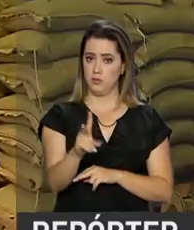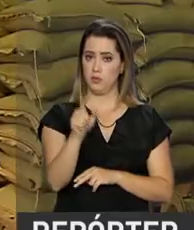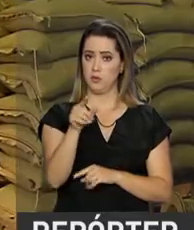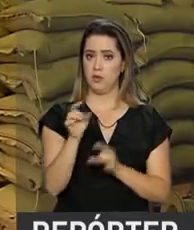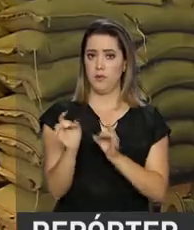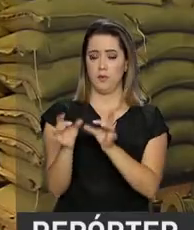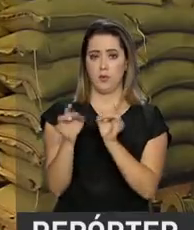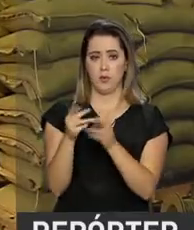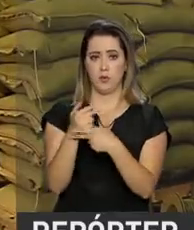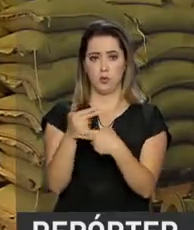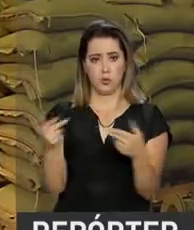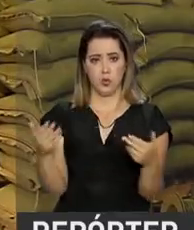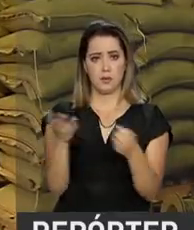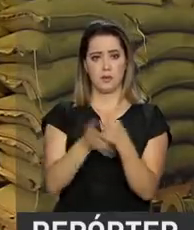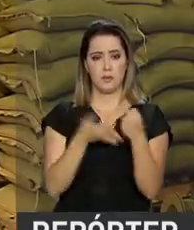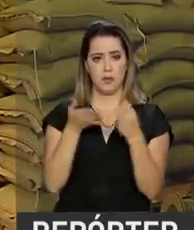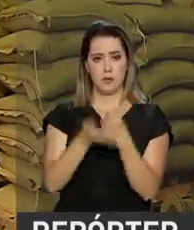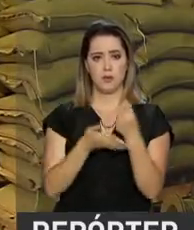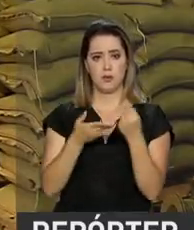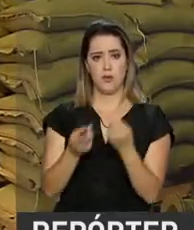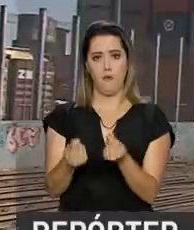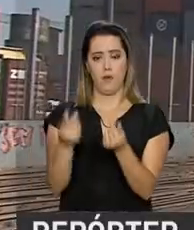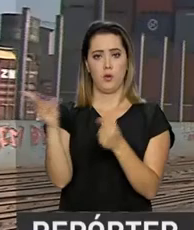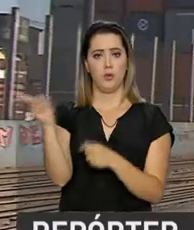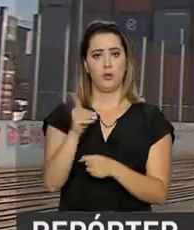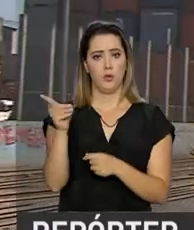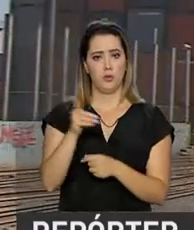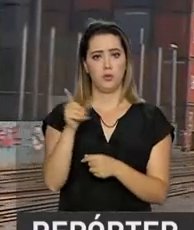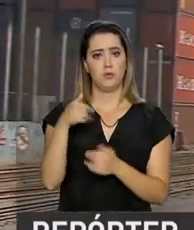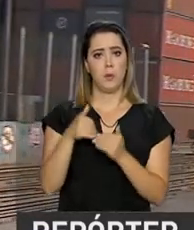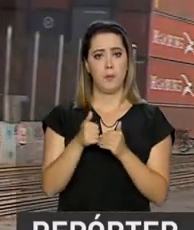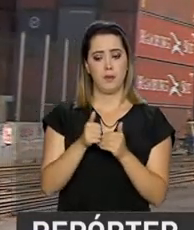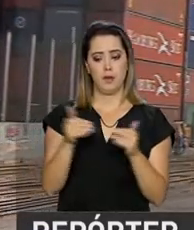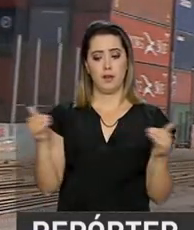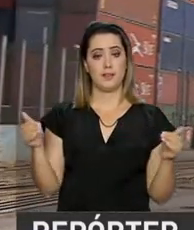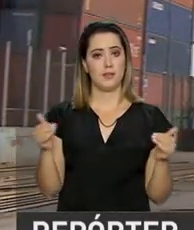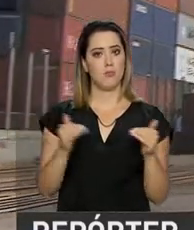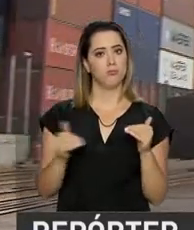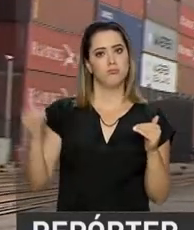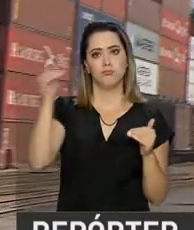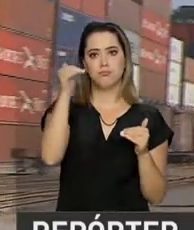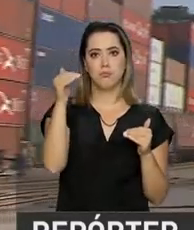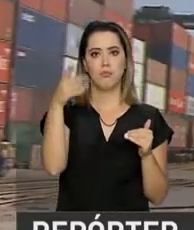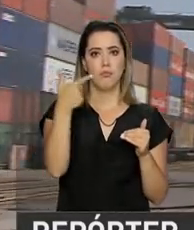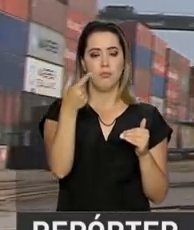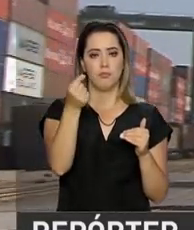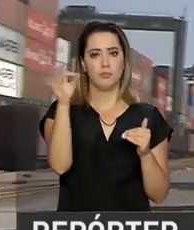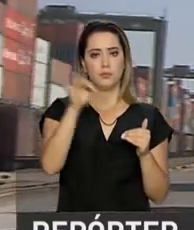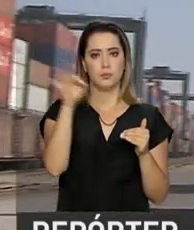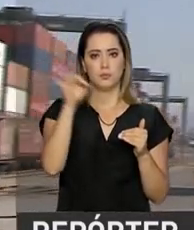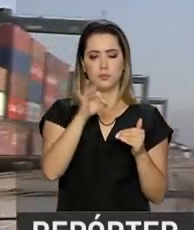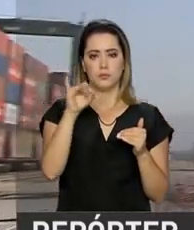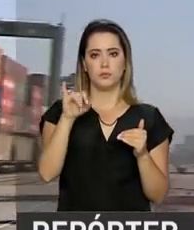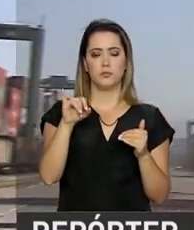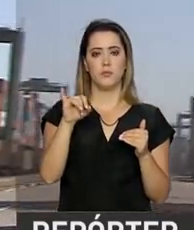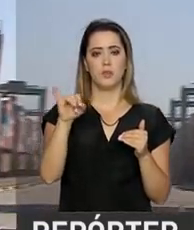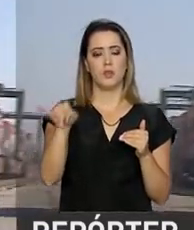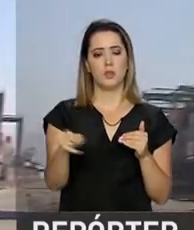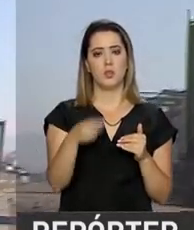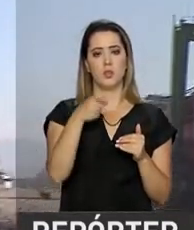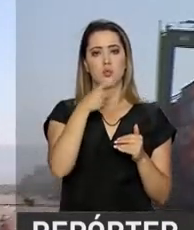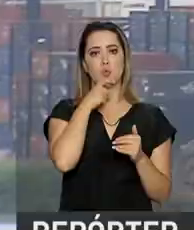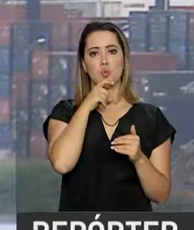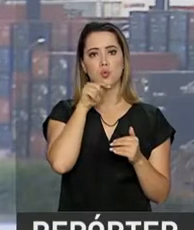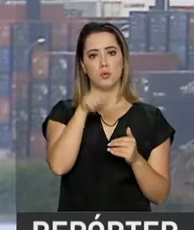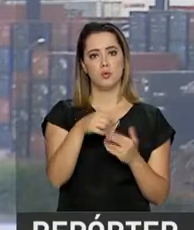são produtos básicos com preços em dólar teve expansão de quase 20 por cento em julho os destaques ficaram com